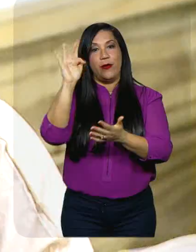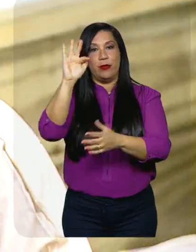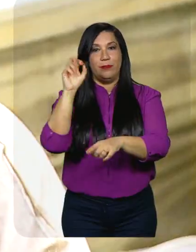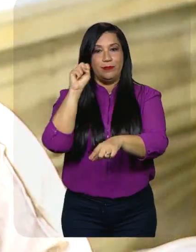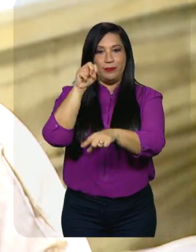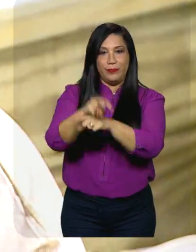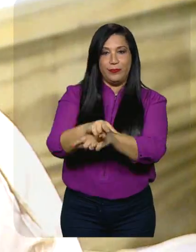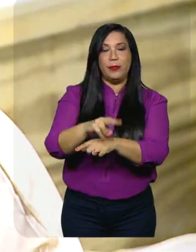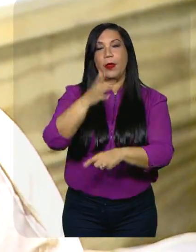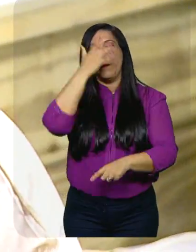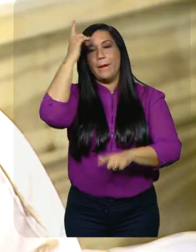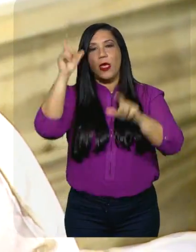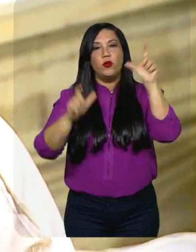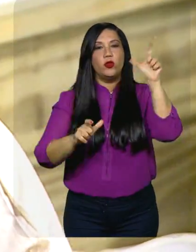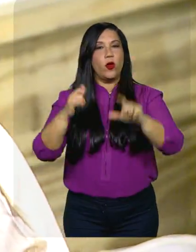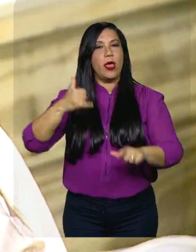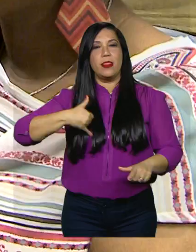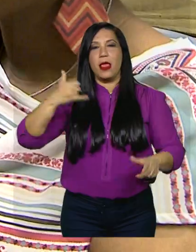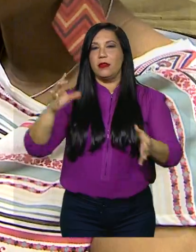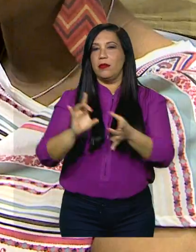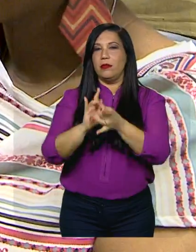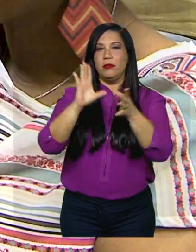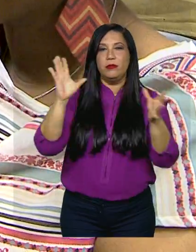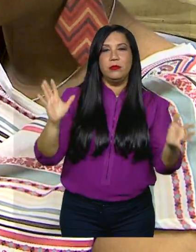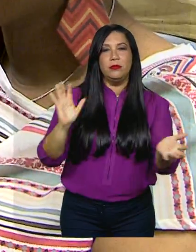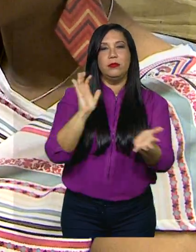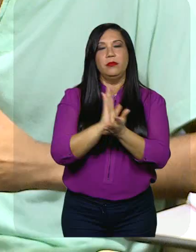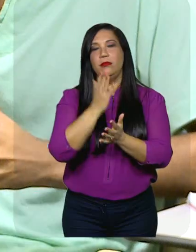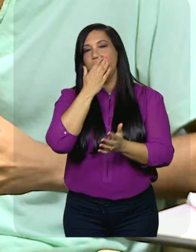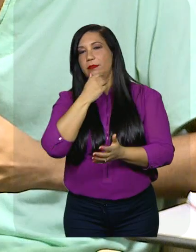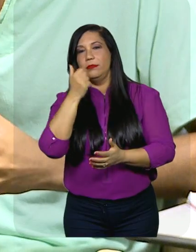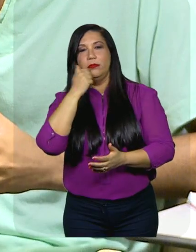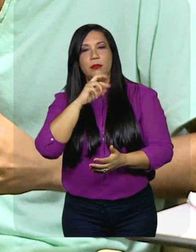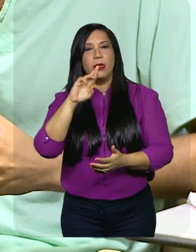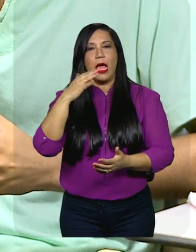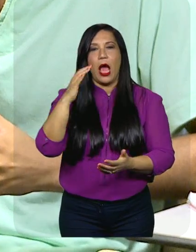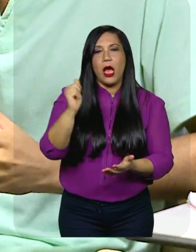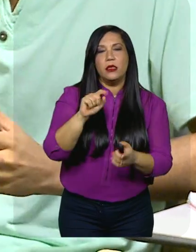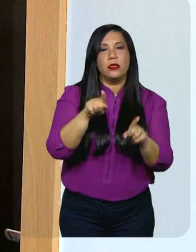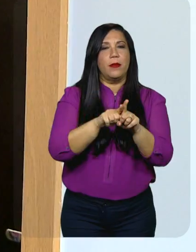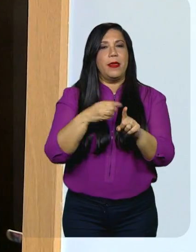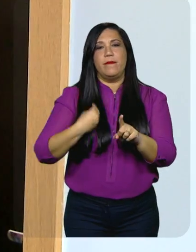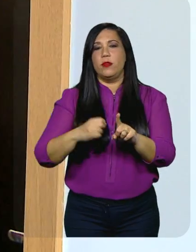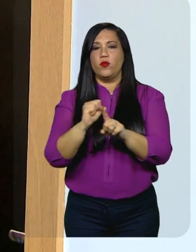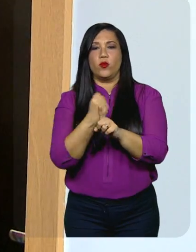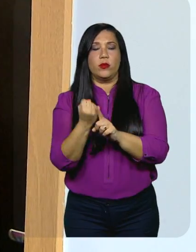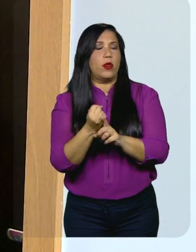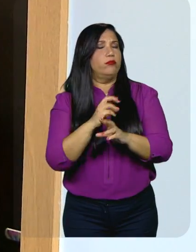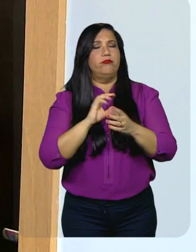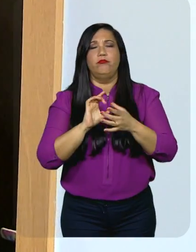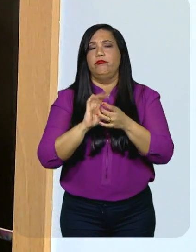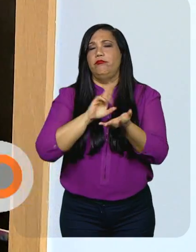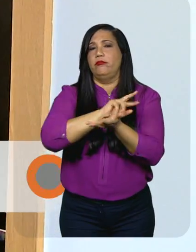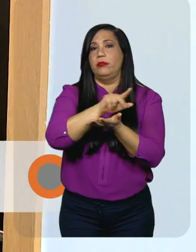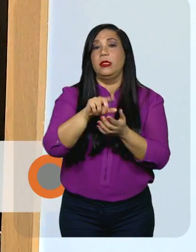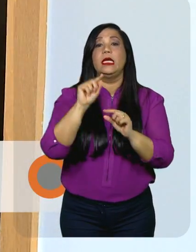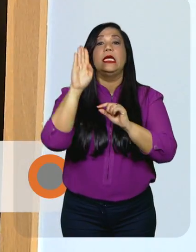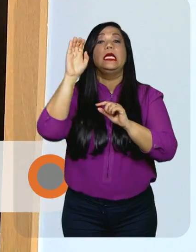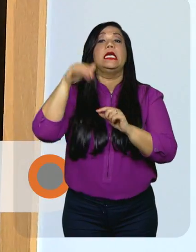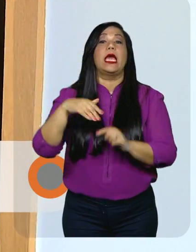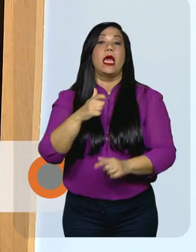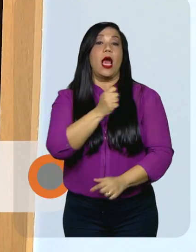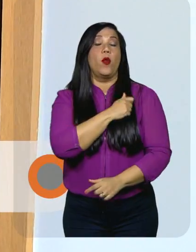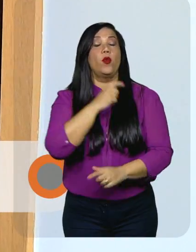superior. Pessoas de todas as idades, gêneros, raças e realidades sociais. Para saber quem são esses alunos e